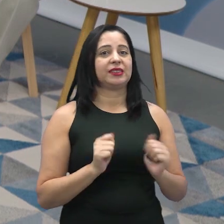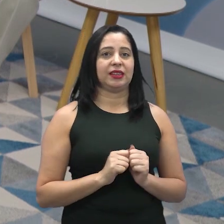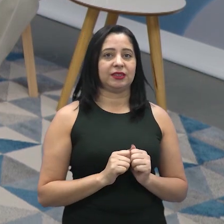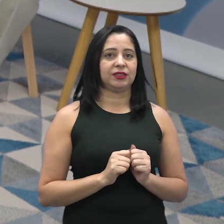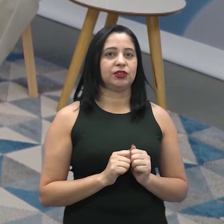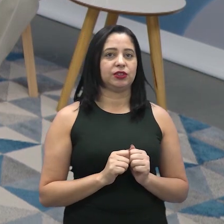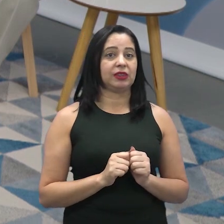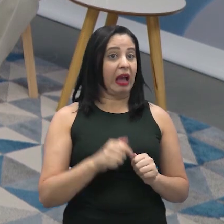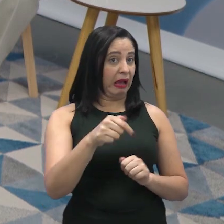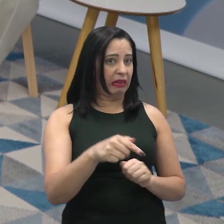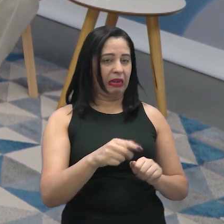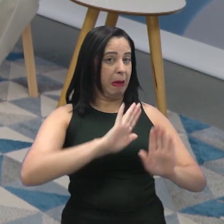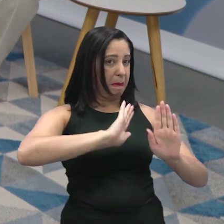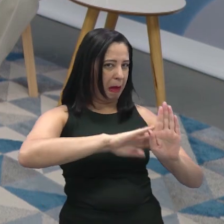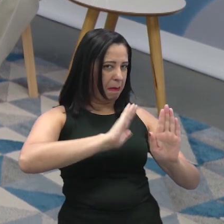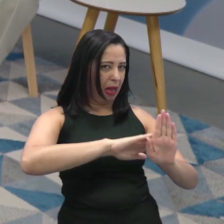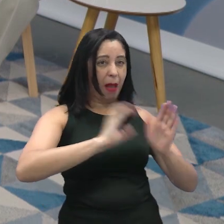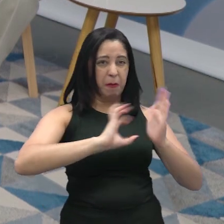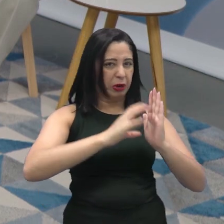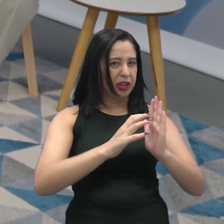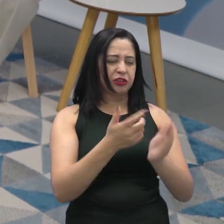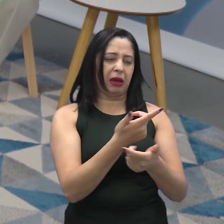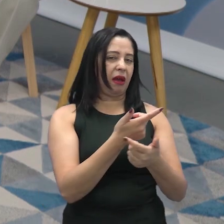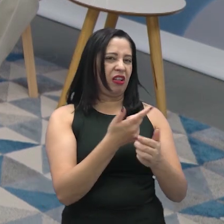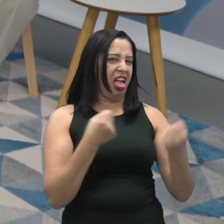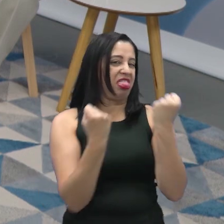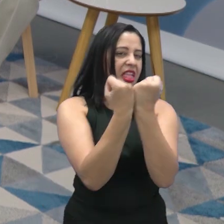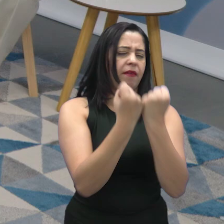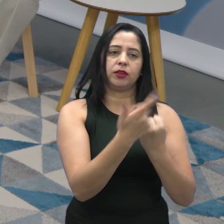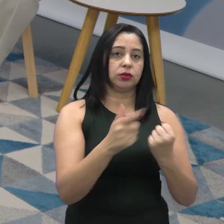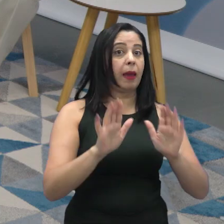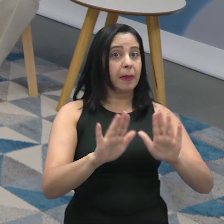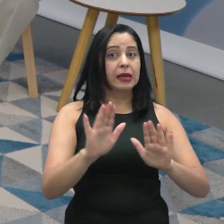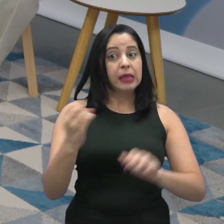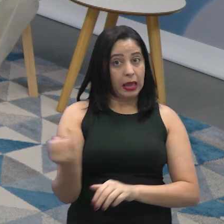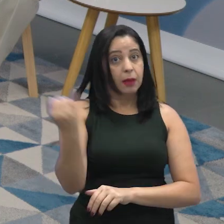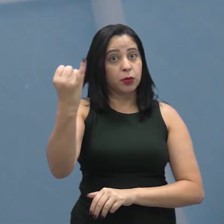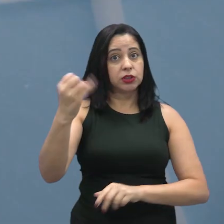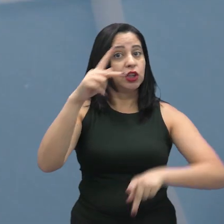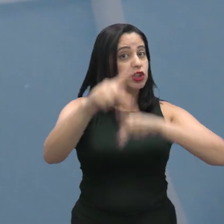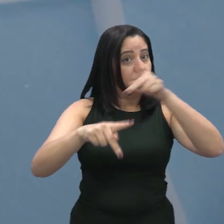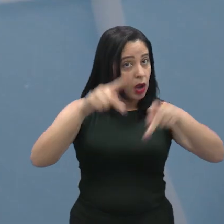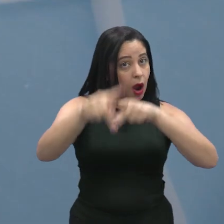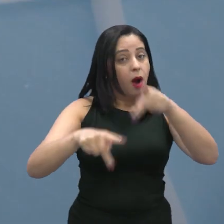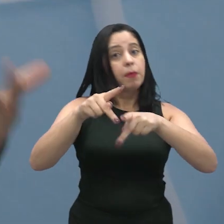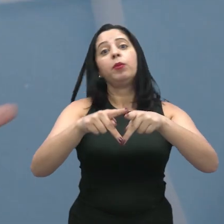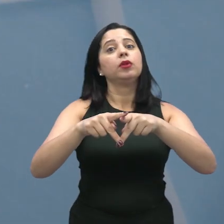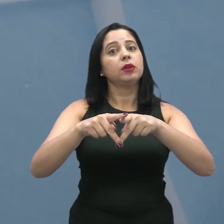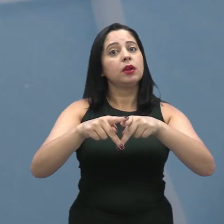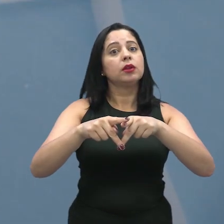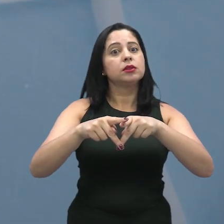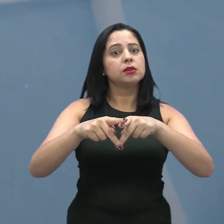para falar de ideologias políticas, mas é importante que a população, seja lá qualquer parcela da população,